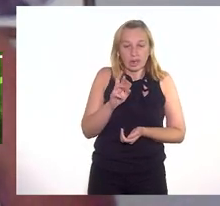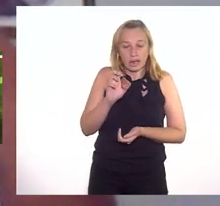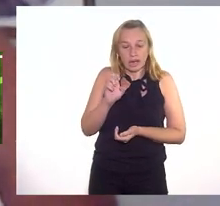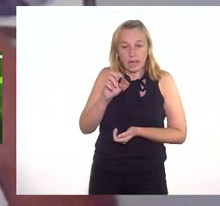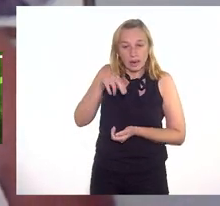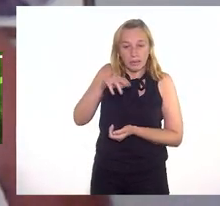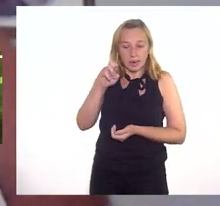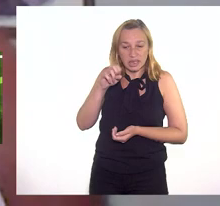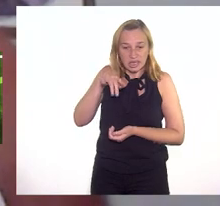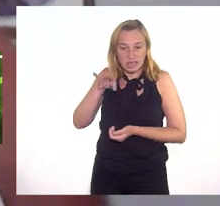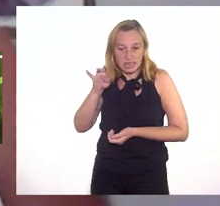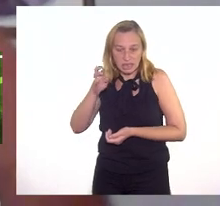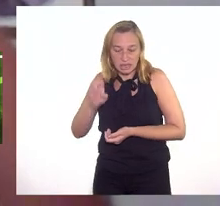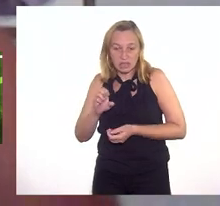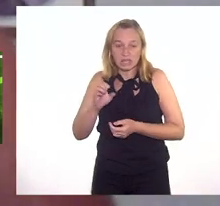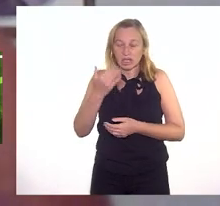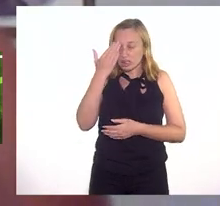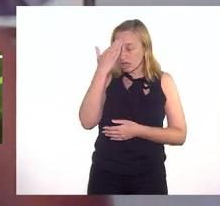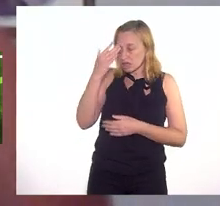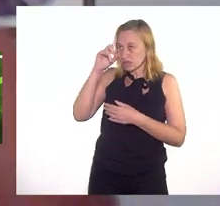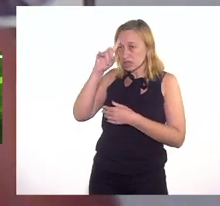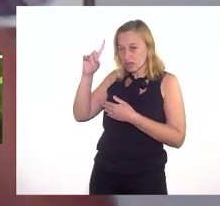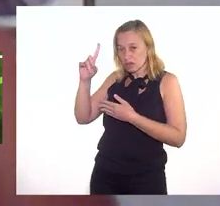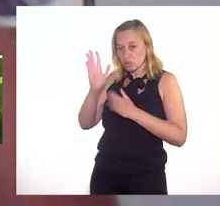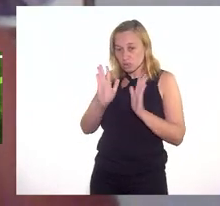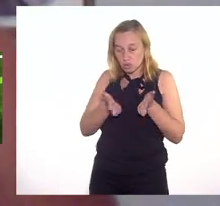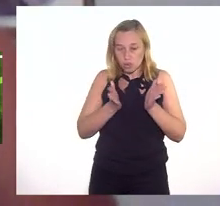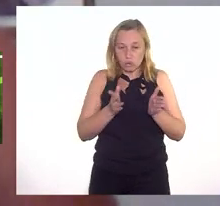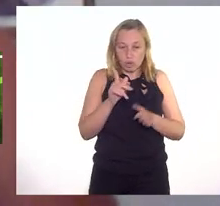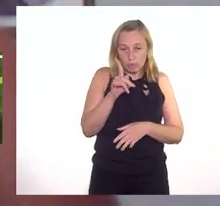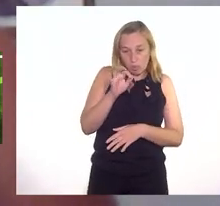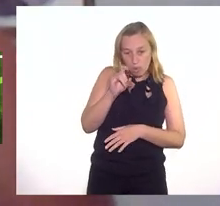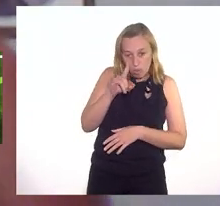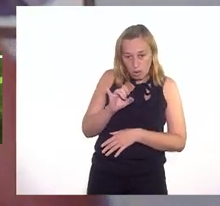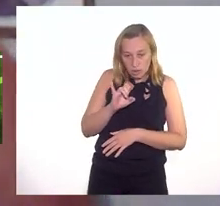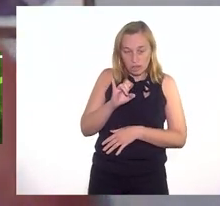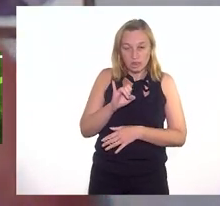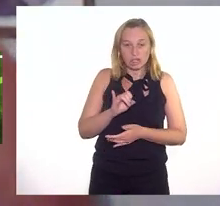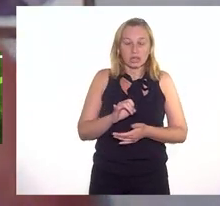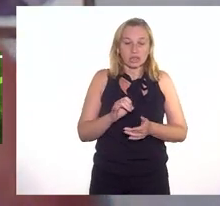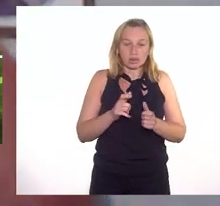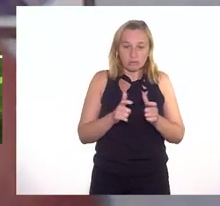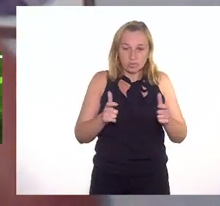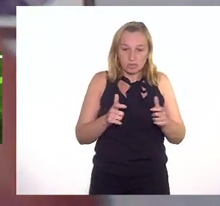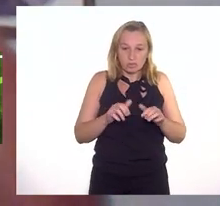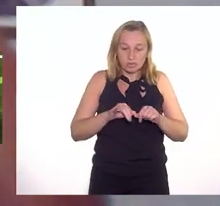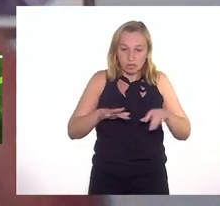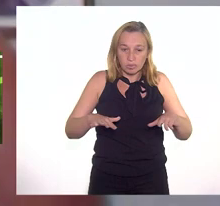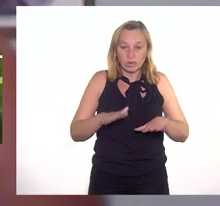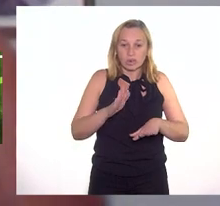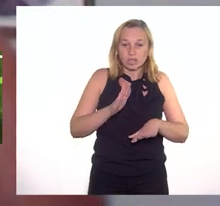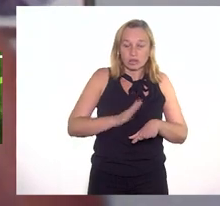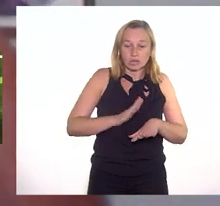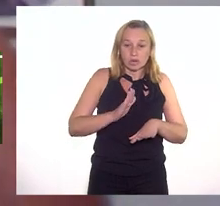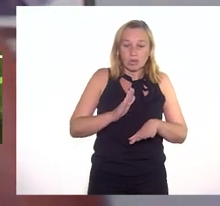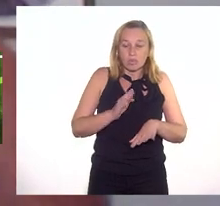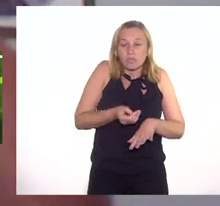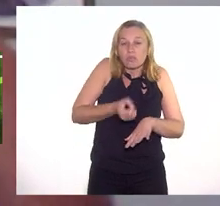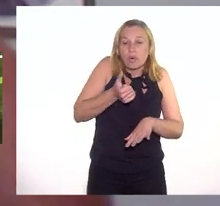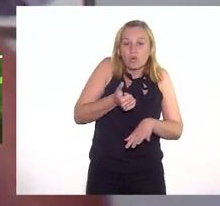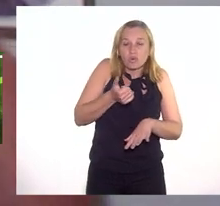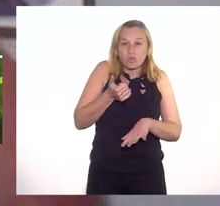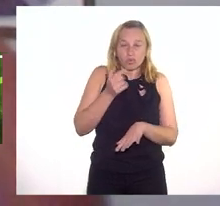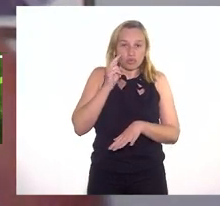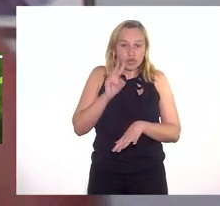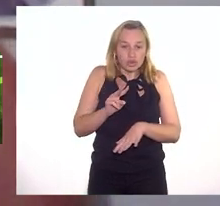nós, graças a Deus, hoje praticamente mundialmente a pólio está erradicada, nós somos muito pouco vistos. Quando nós